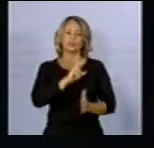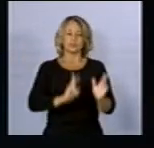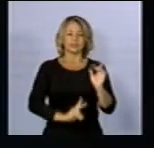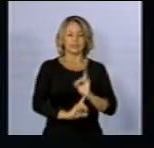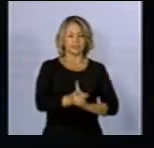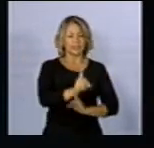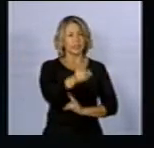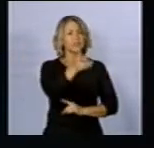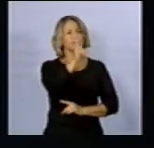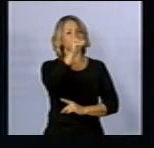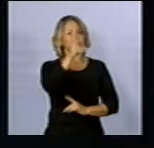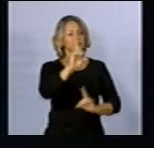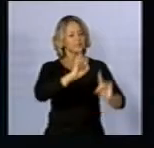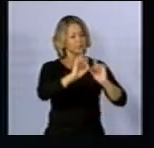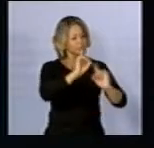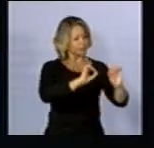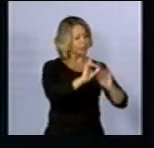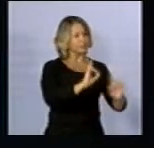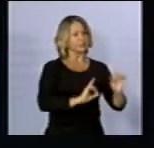Então, essa